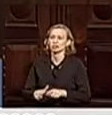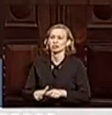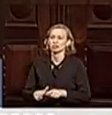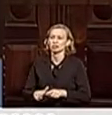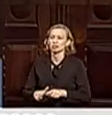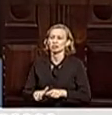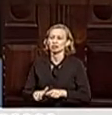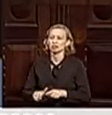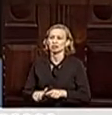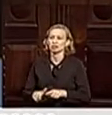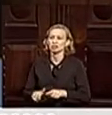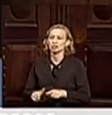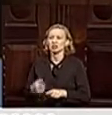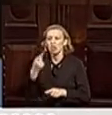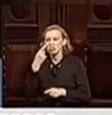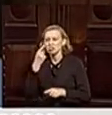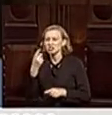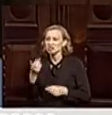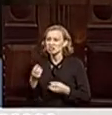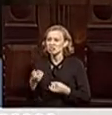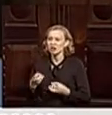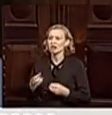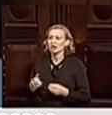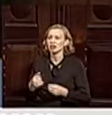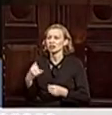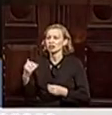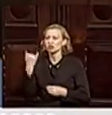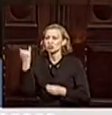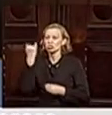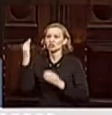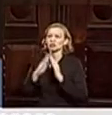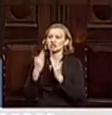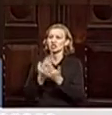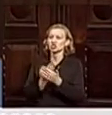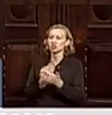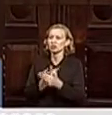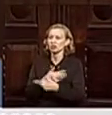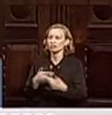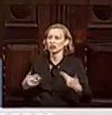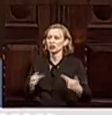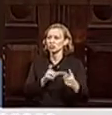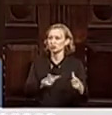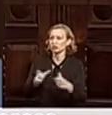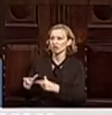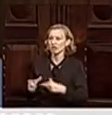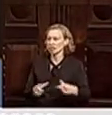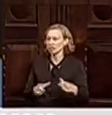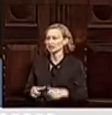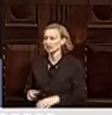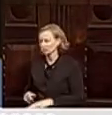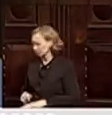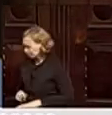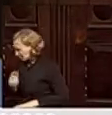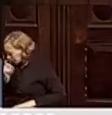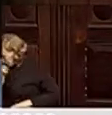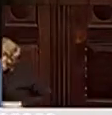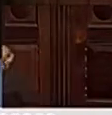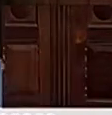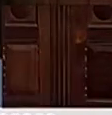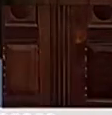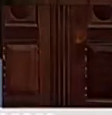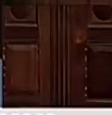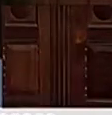está fechando escolas em Niterói, em Caxias, em Valença, em São Gonçalo, na